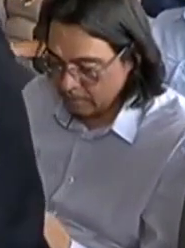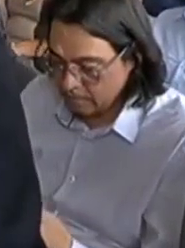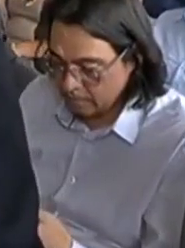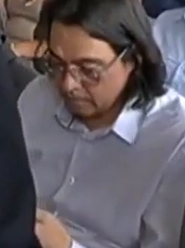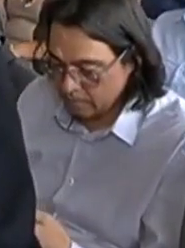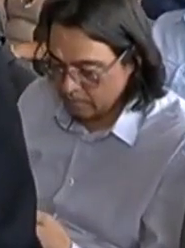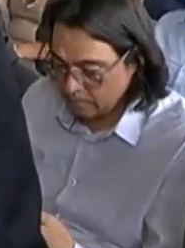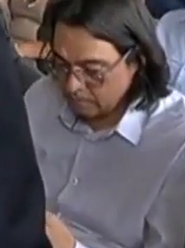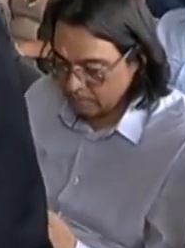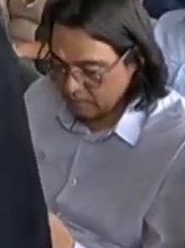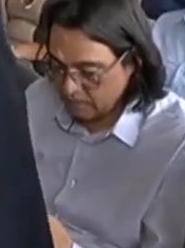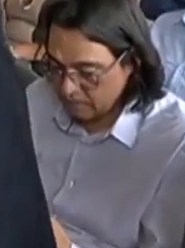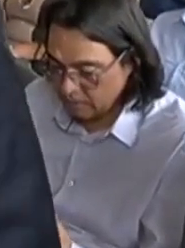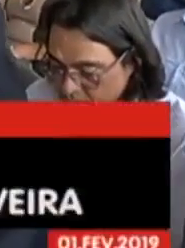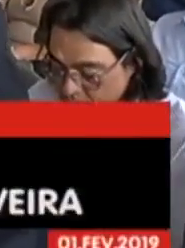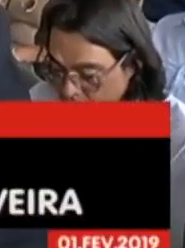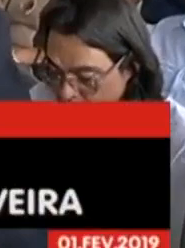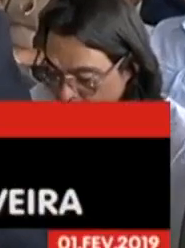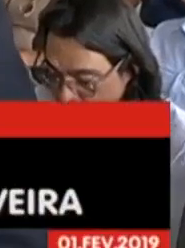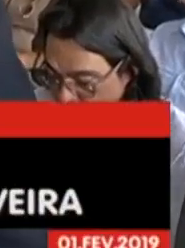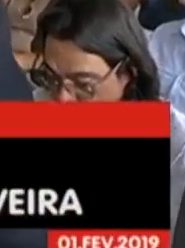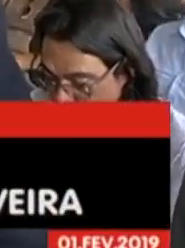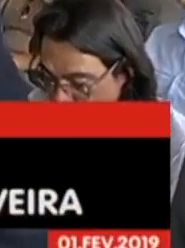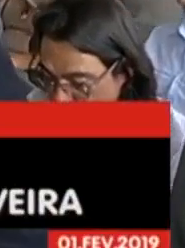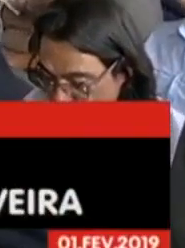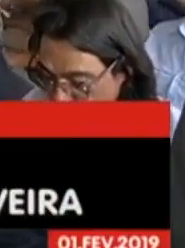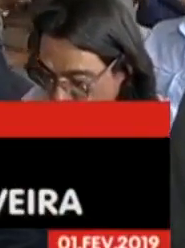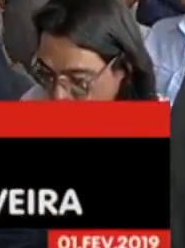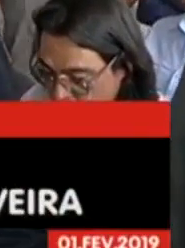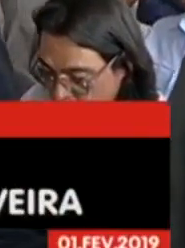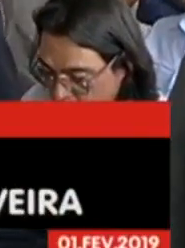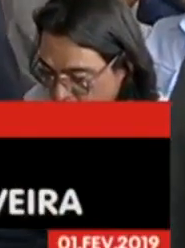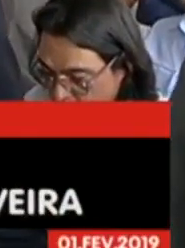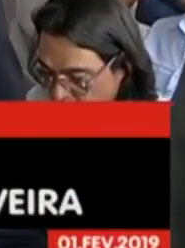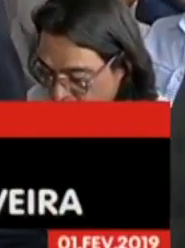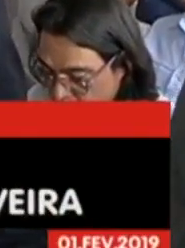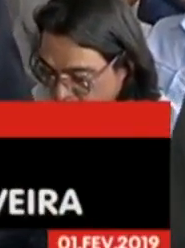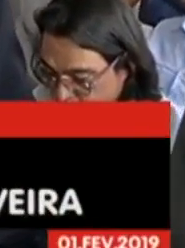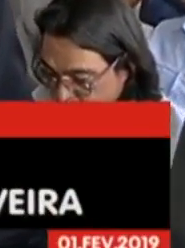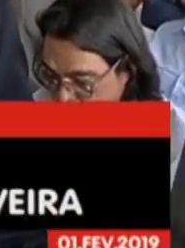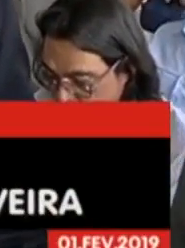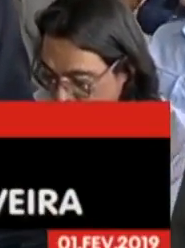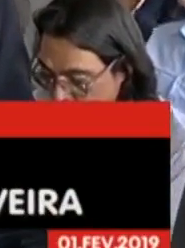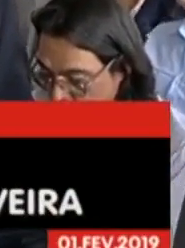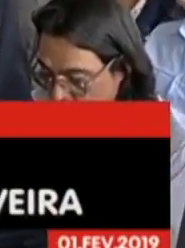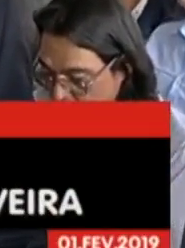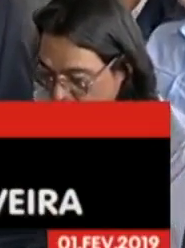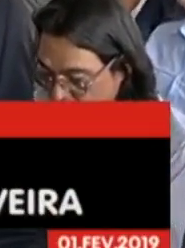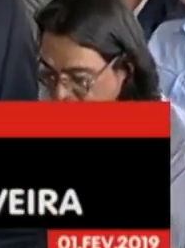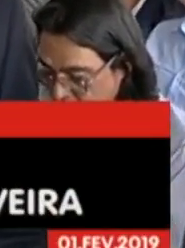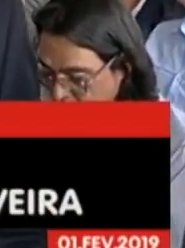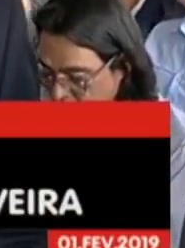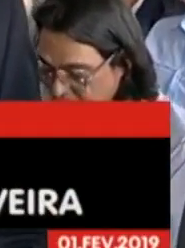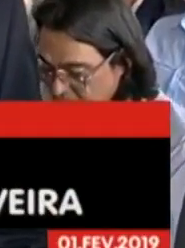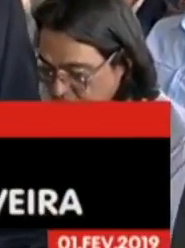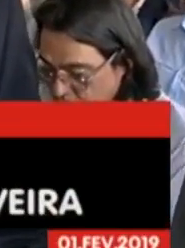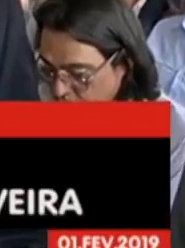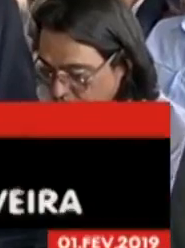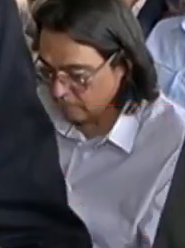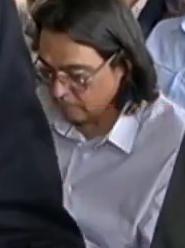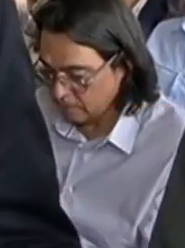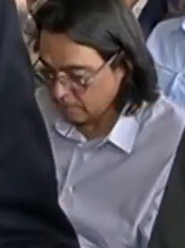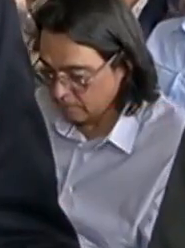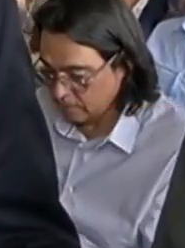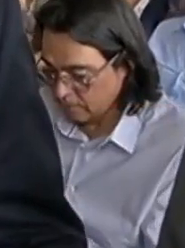Heitor, a gente estava acompanhando essa entrevista com o governador Romeu Zema e nós estamos aqui já há algum tempo entrevistando prefeitos, também vereadores, muitos deles